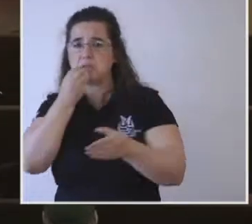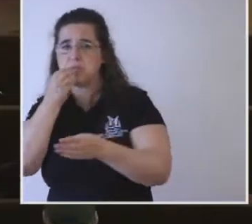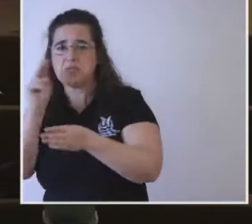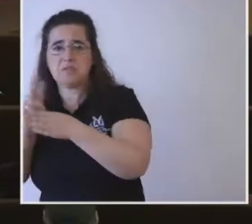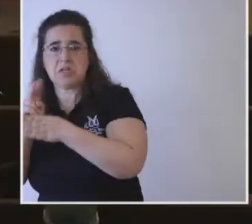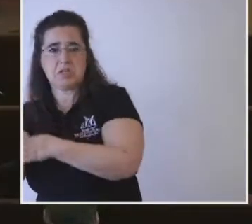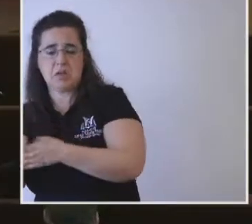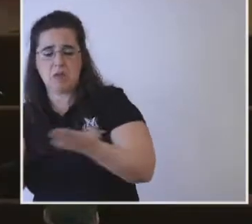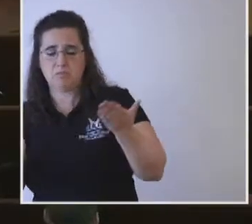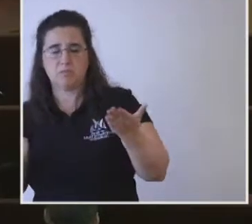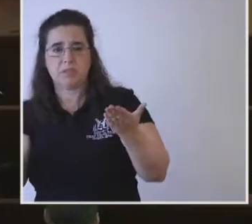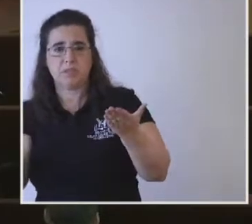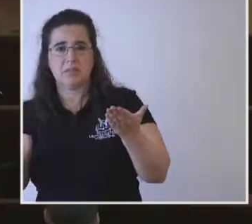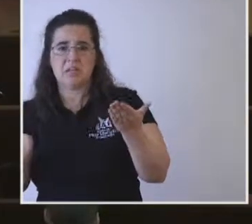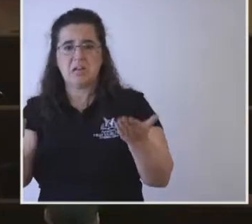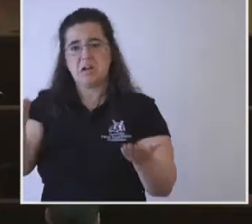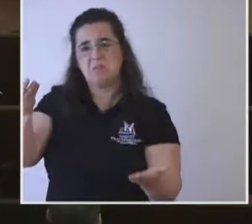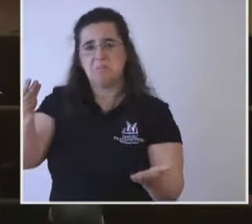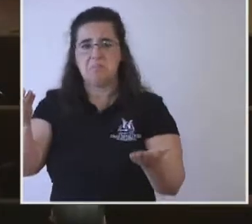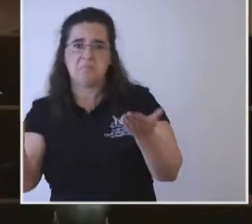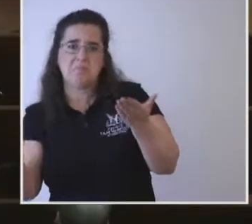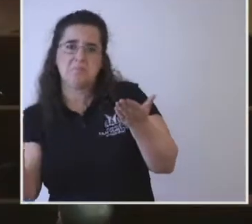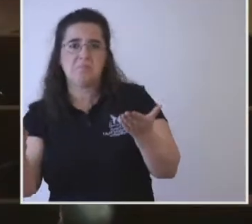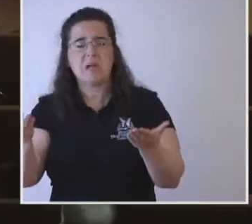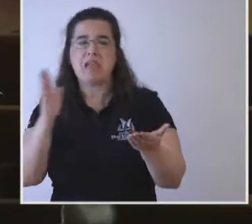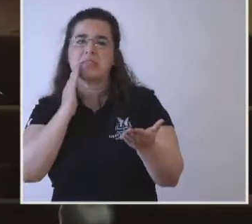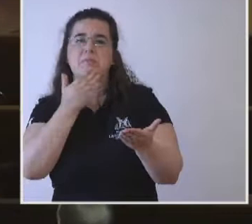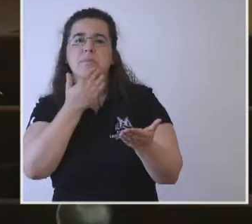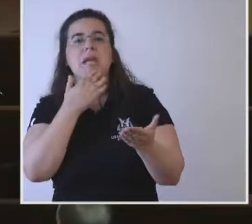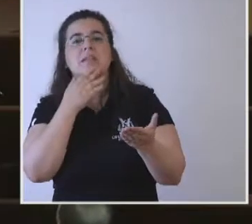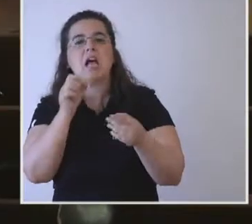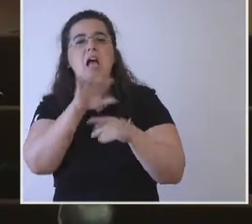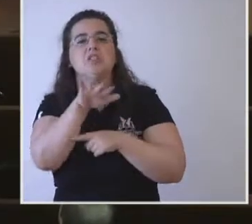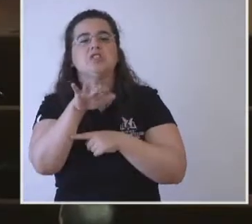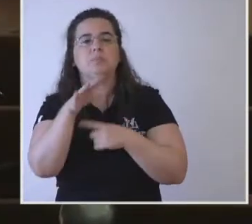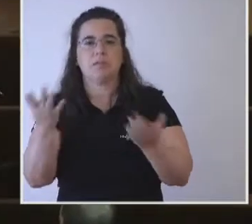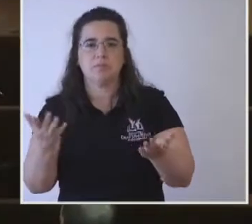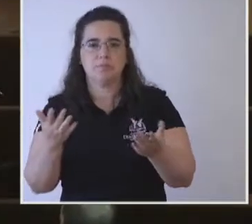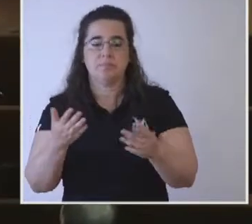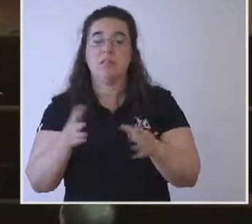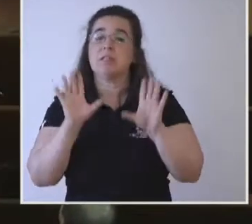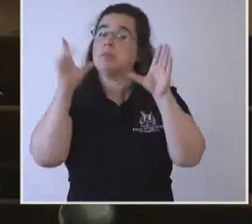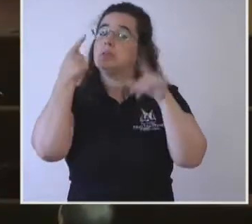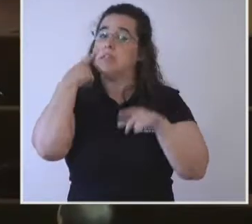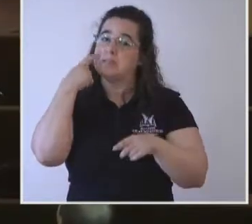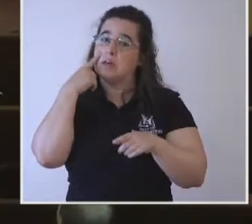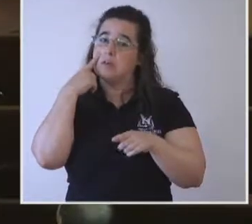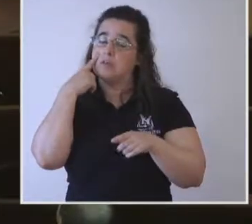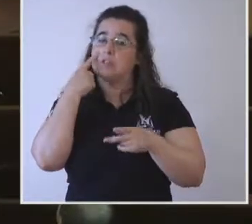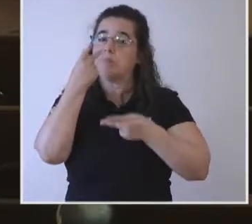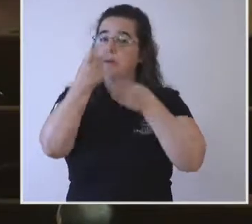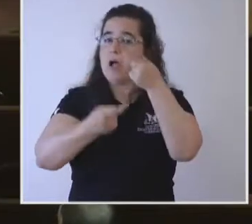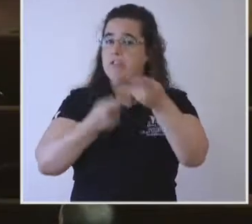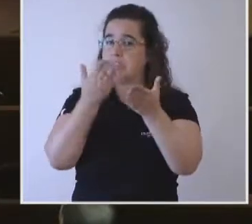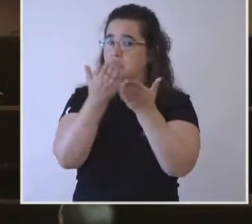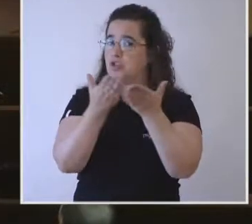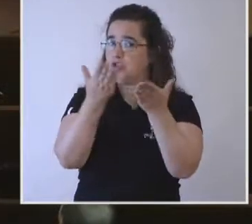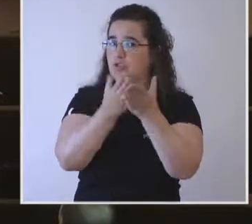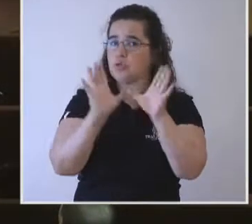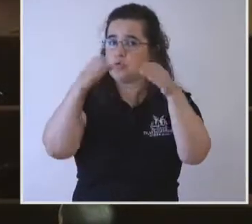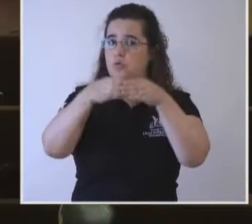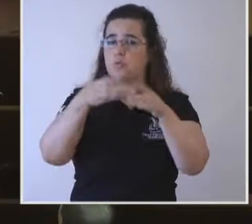vegetarianos adventistas. Não se esqueçam. Não estamos a falar com outras comunidades. E quando olhamos